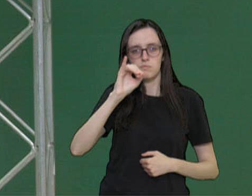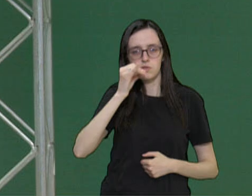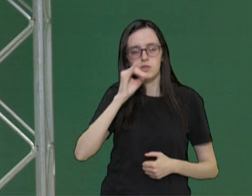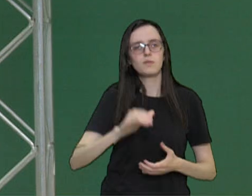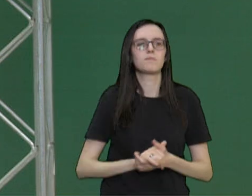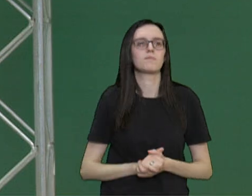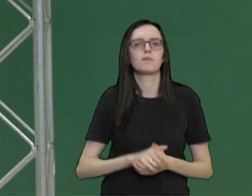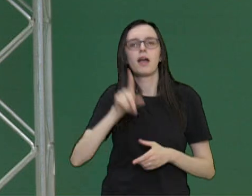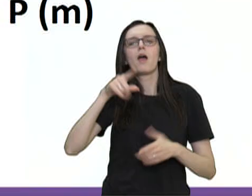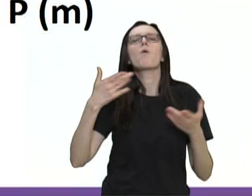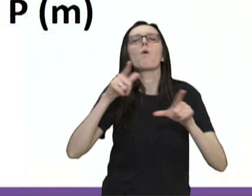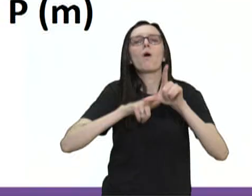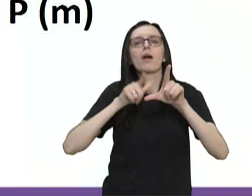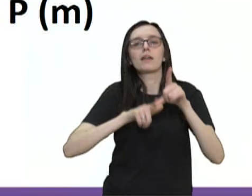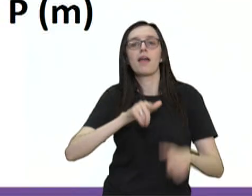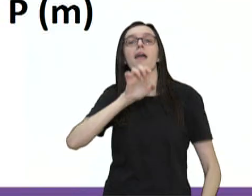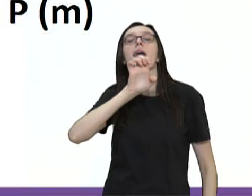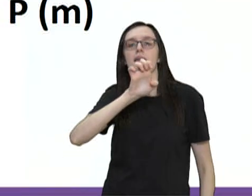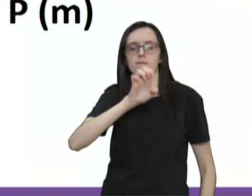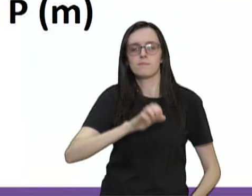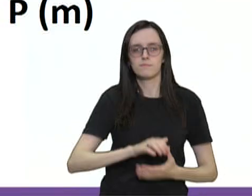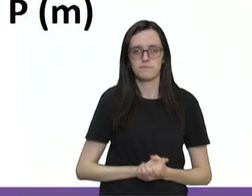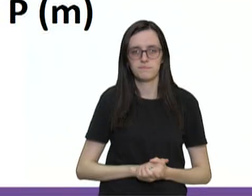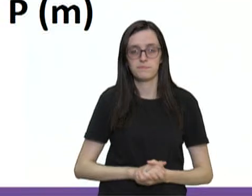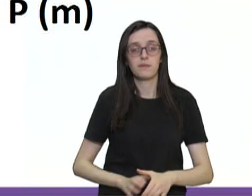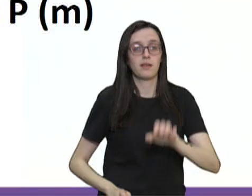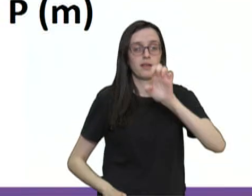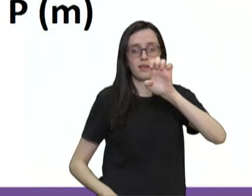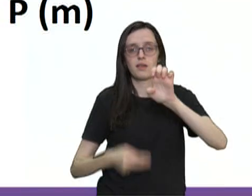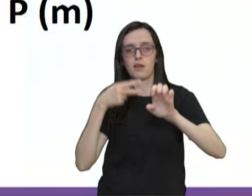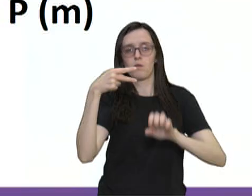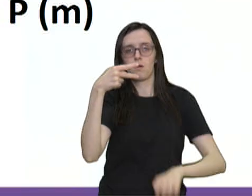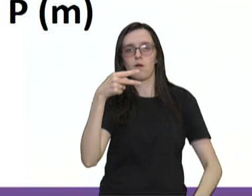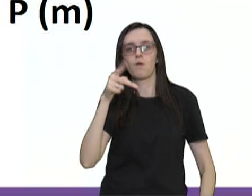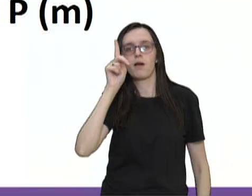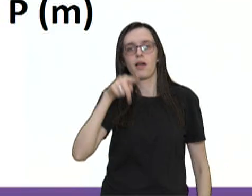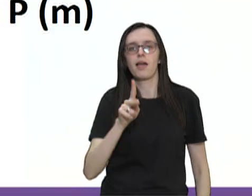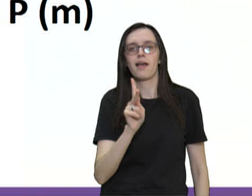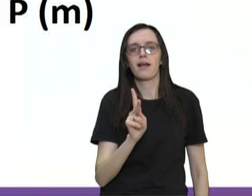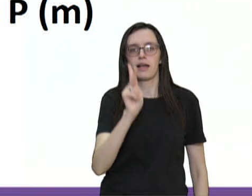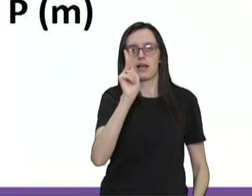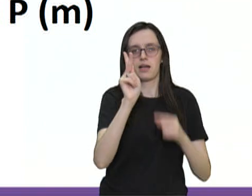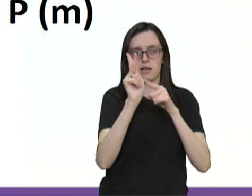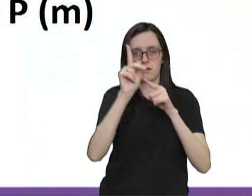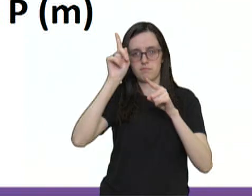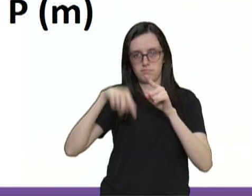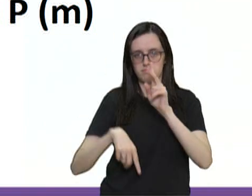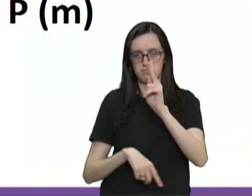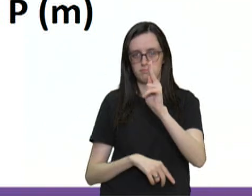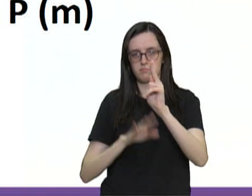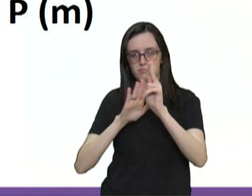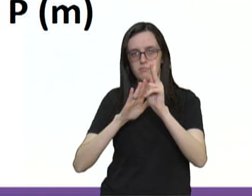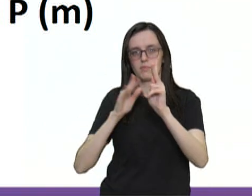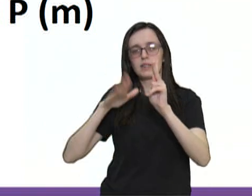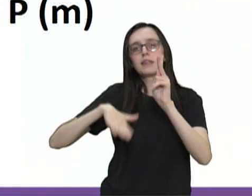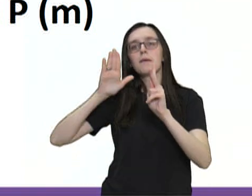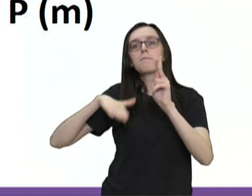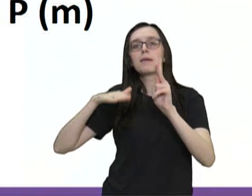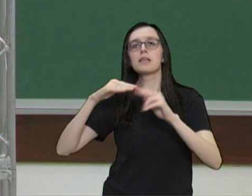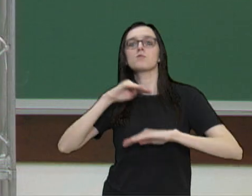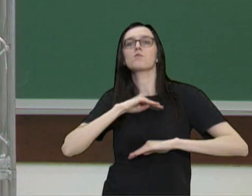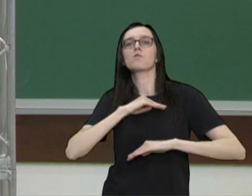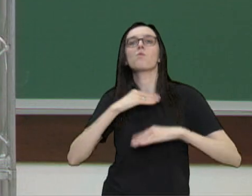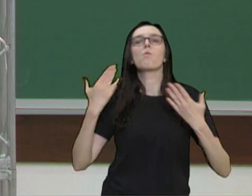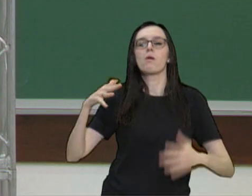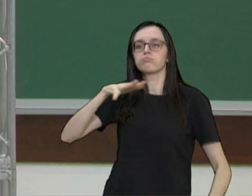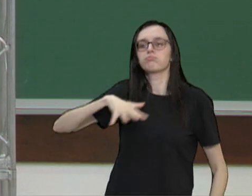será representado pela letra E. Ele vai ser igual a uma constante eletrostática, depende no caso do meio